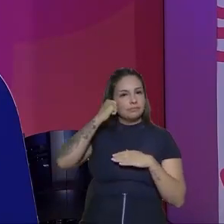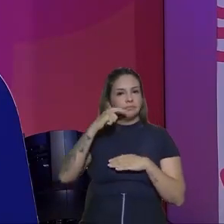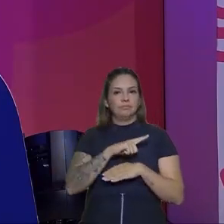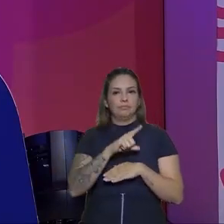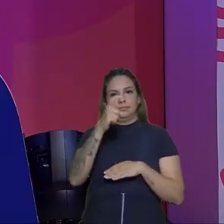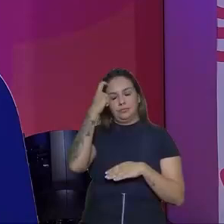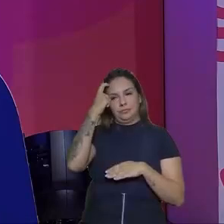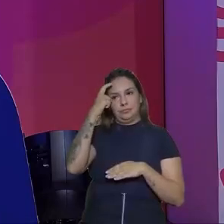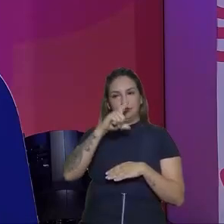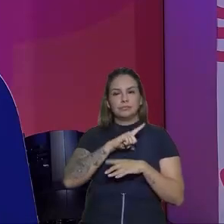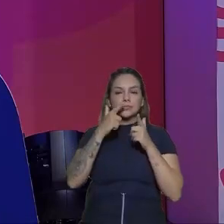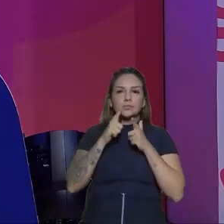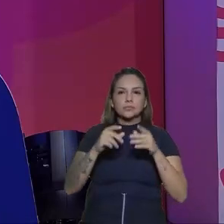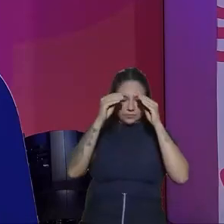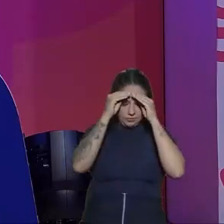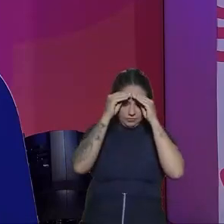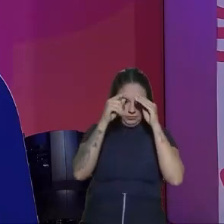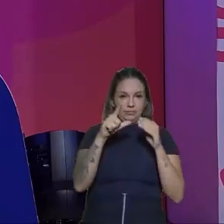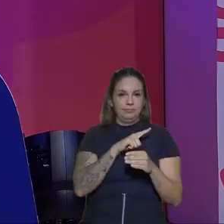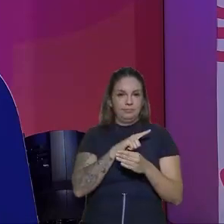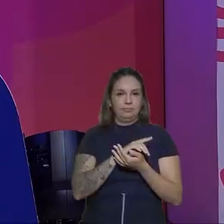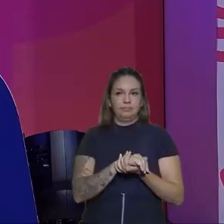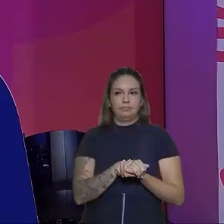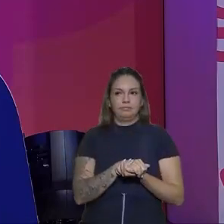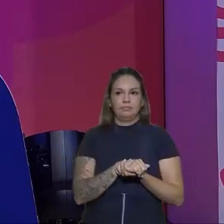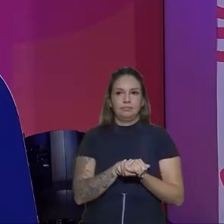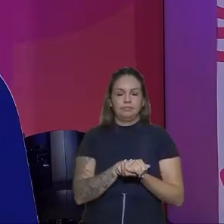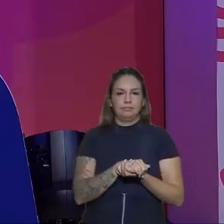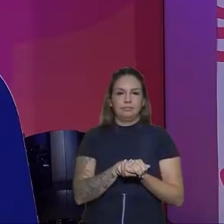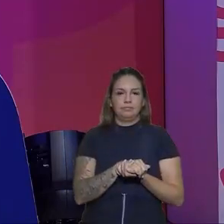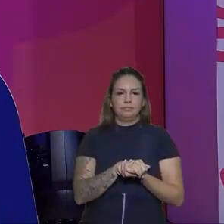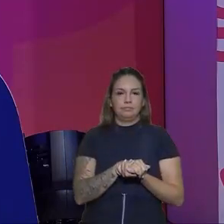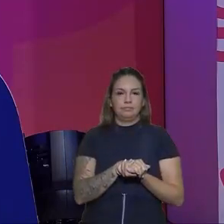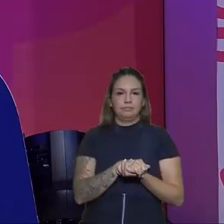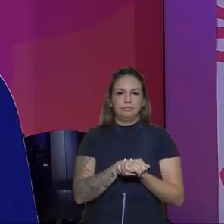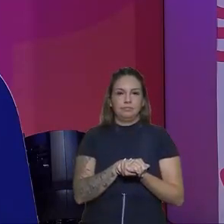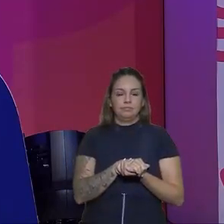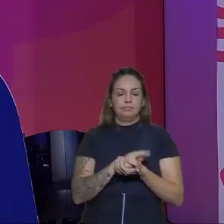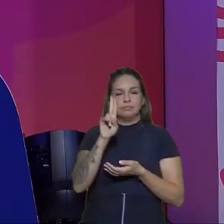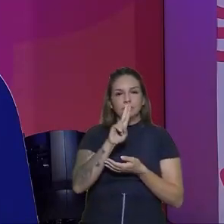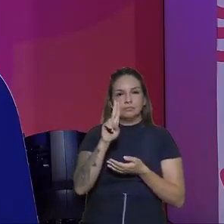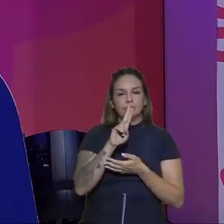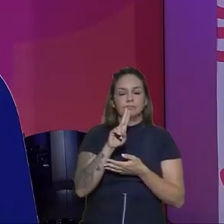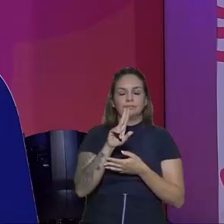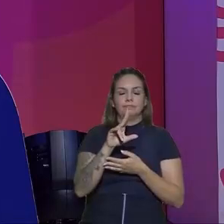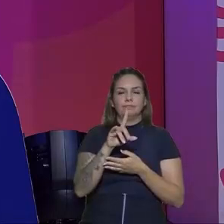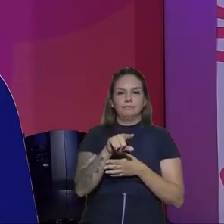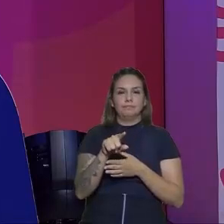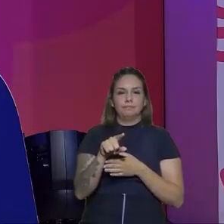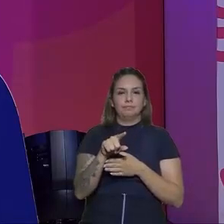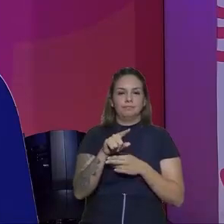que têm esse pensamento, têm essa linguagem, e ela está, né, à disposição de ser utilizada e incorporada